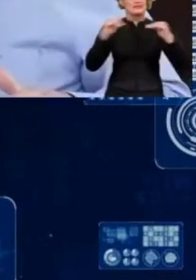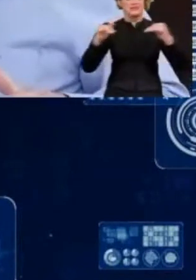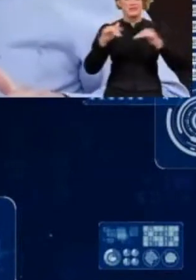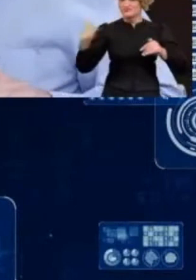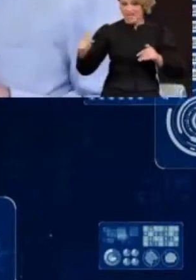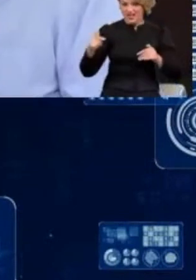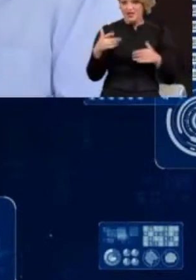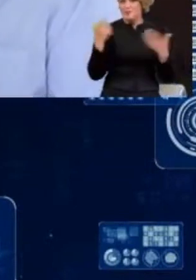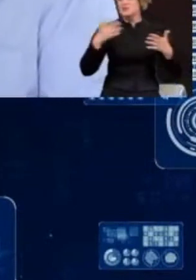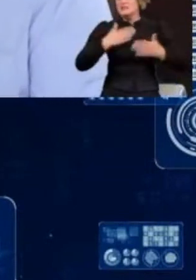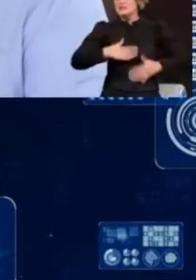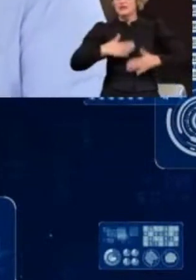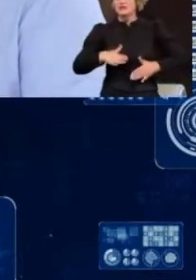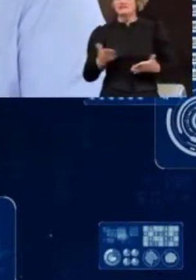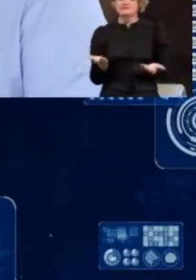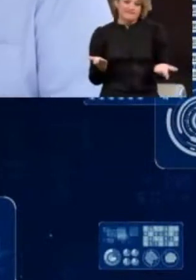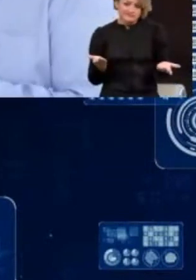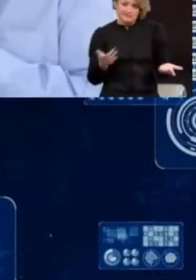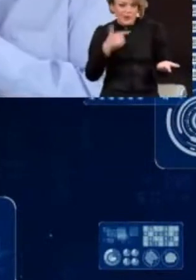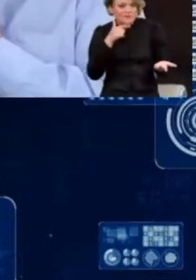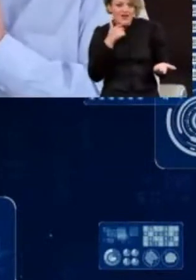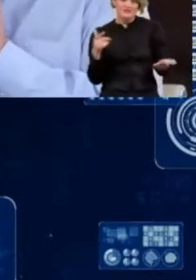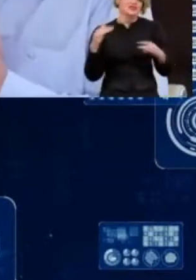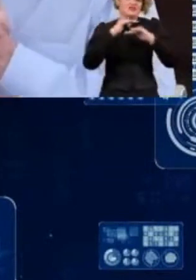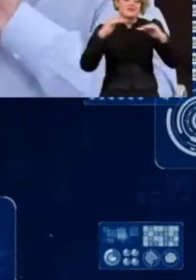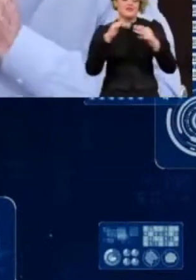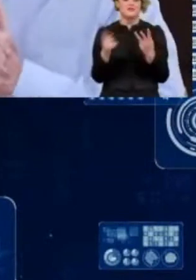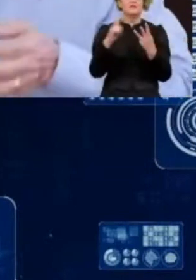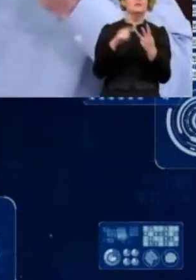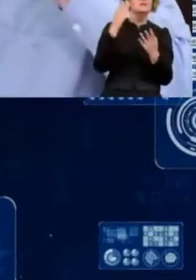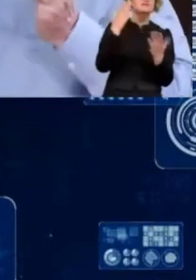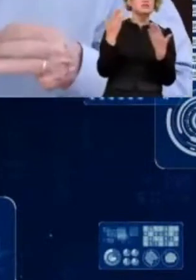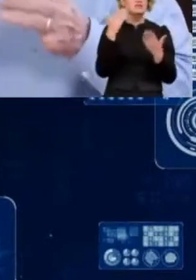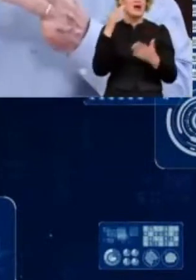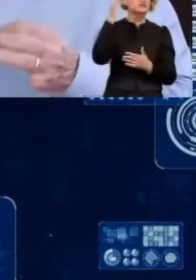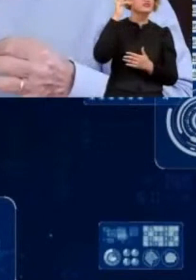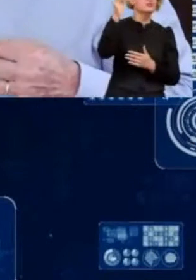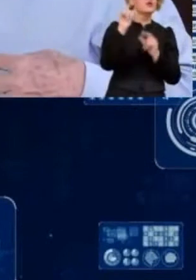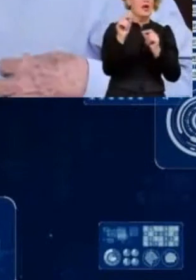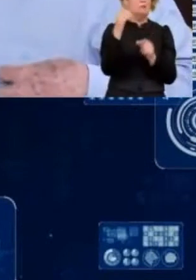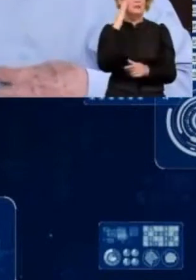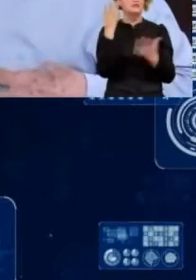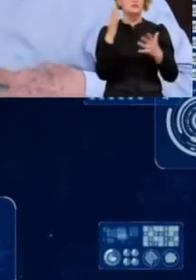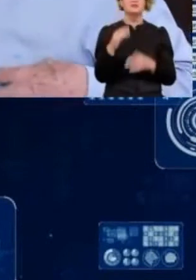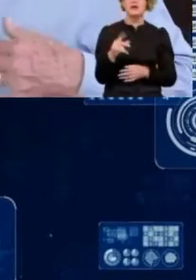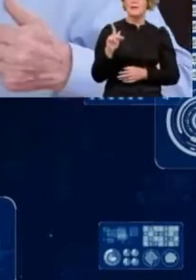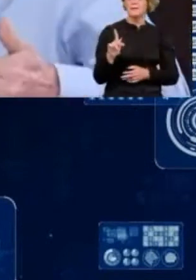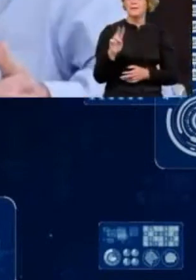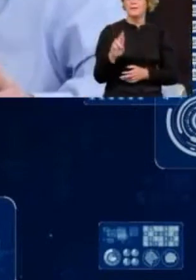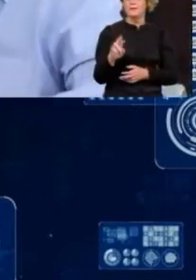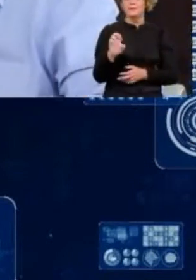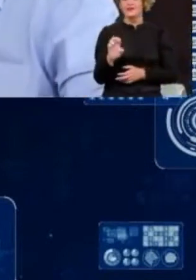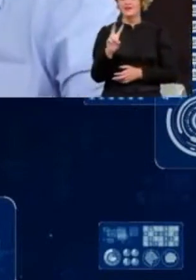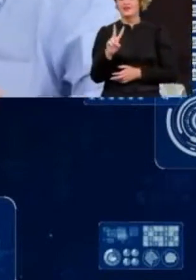acontece as redes sociais do Lula tem um material precioso para despejar em todos os lugares